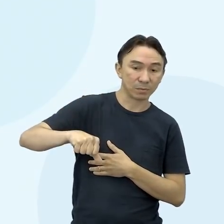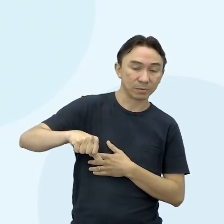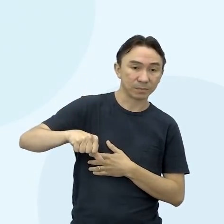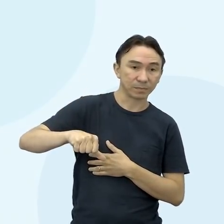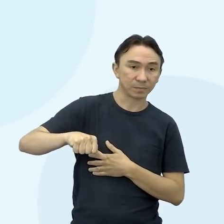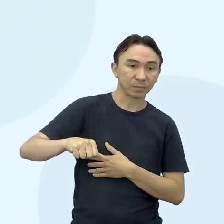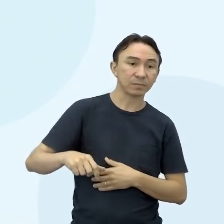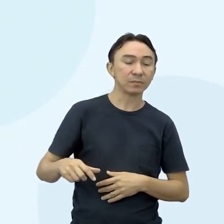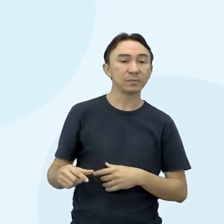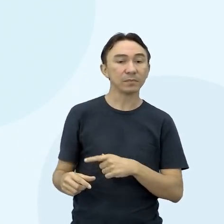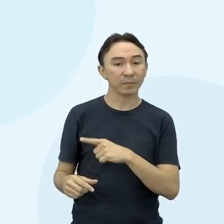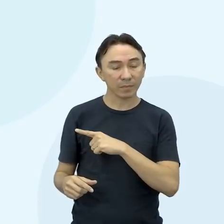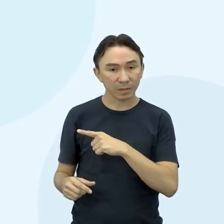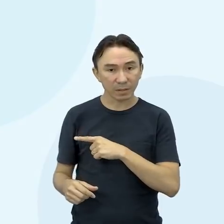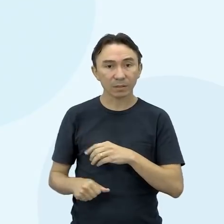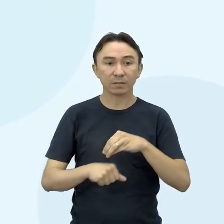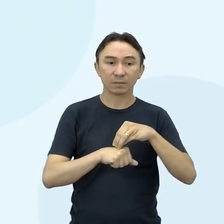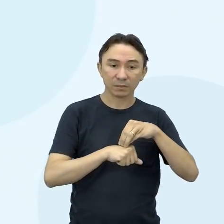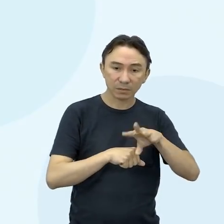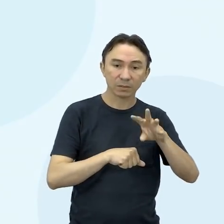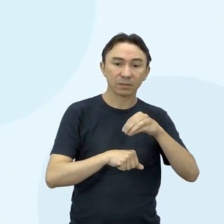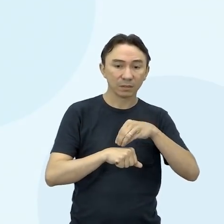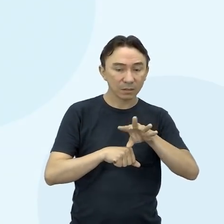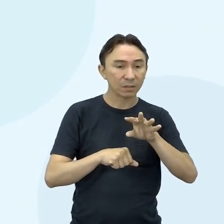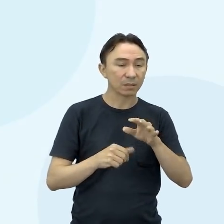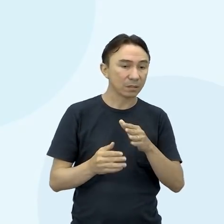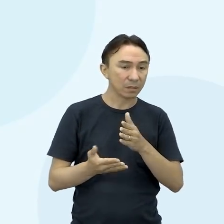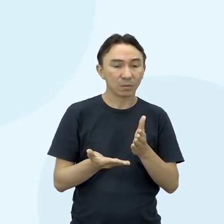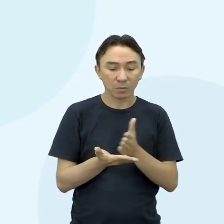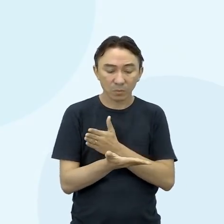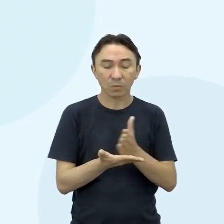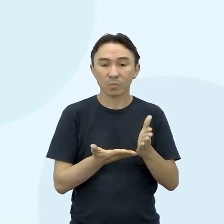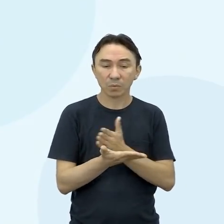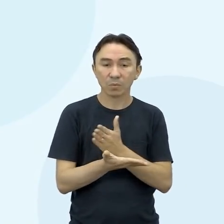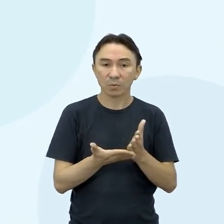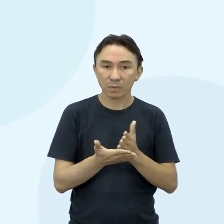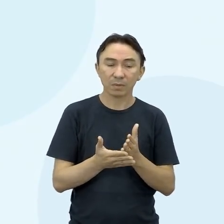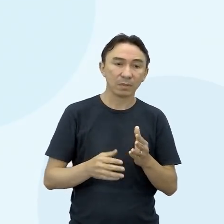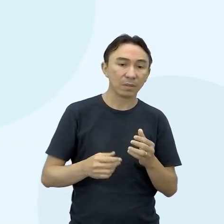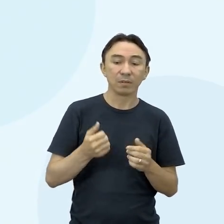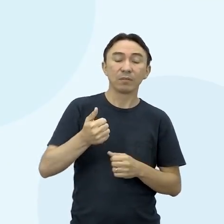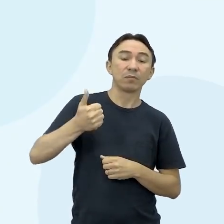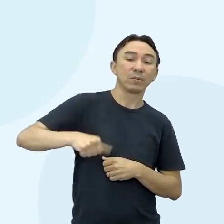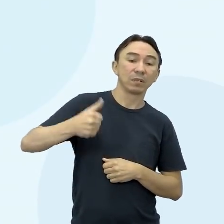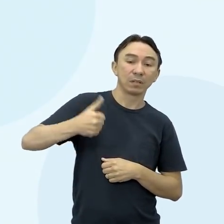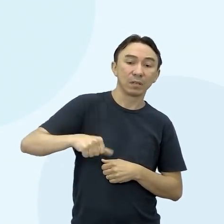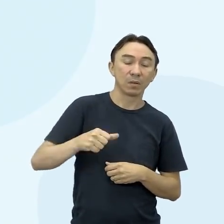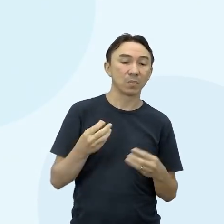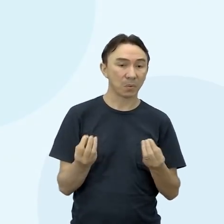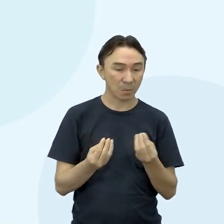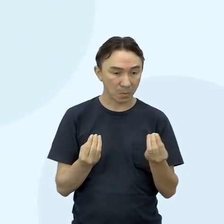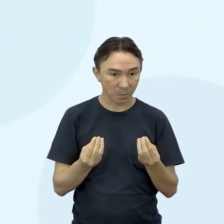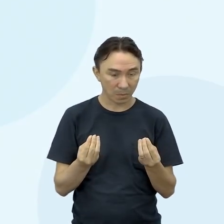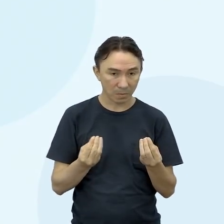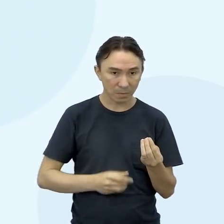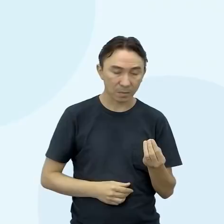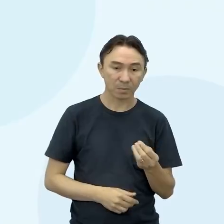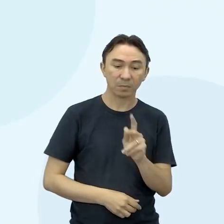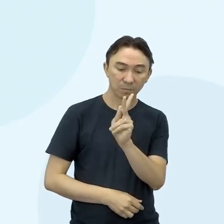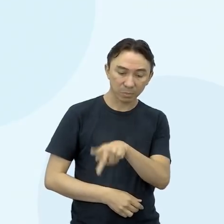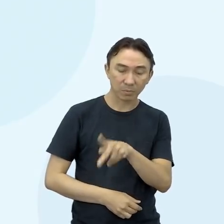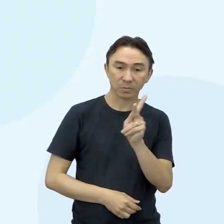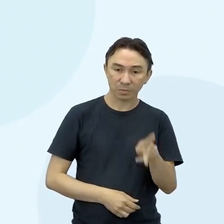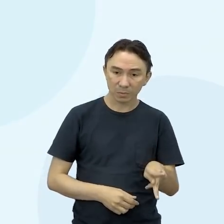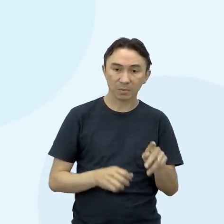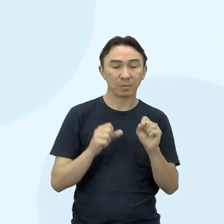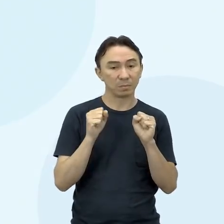avaliação, são algumas dicas de como pode avaliar, lembrando que cada professor pode adaptar à realidade da sua escola.